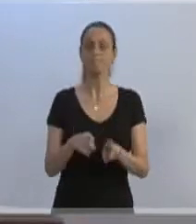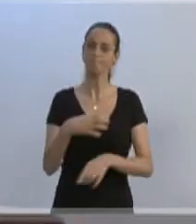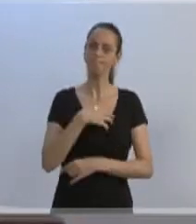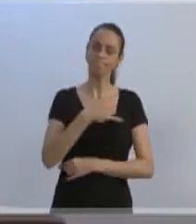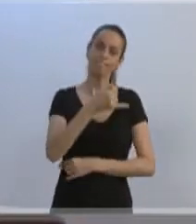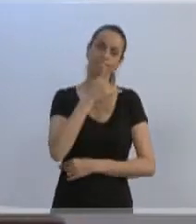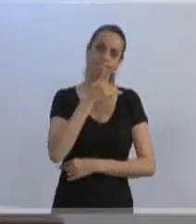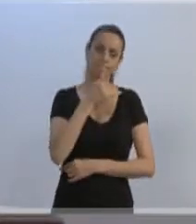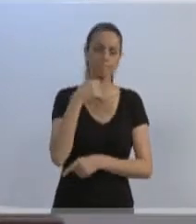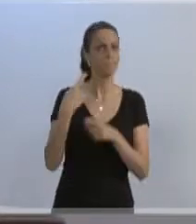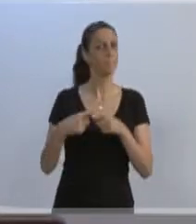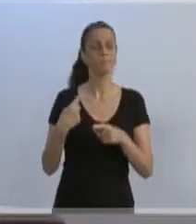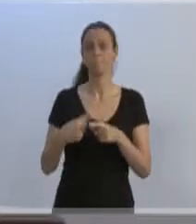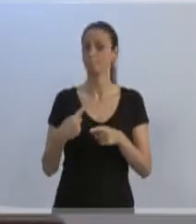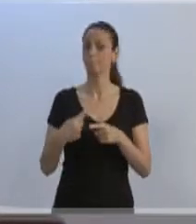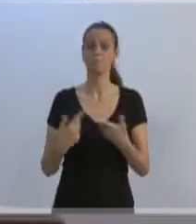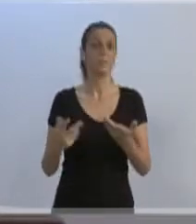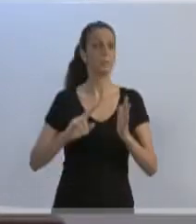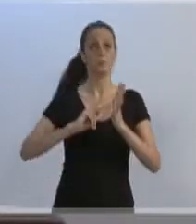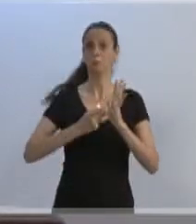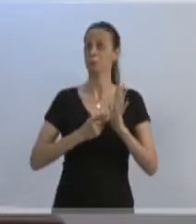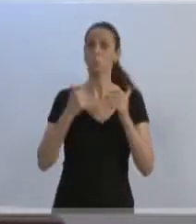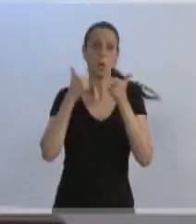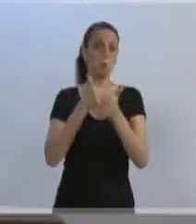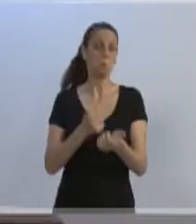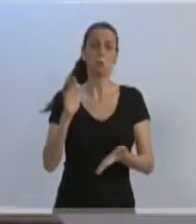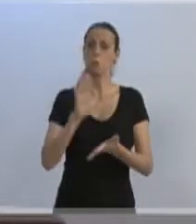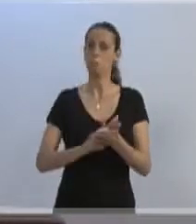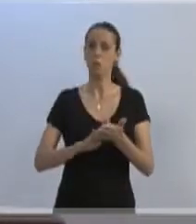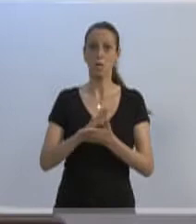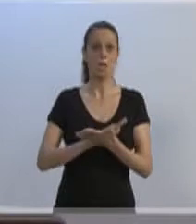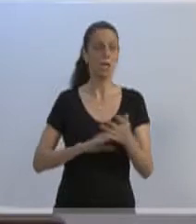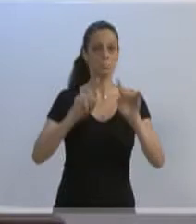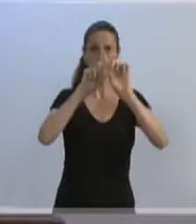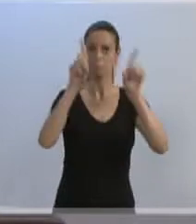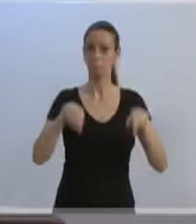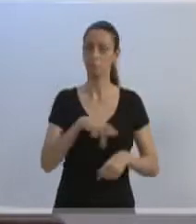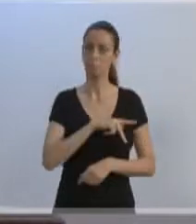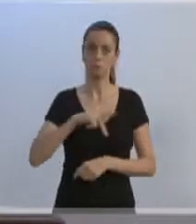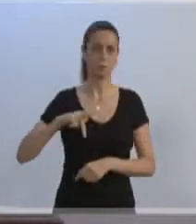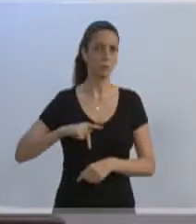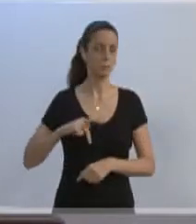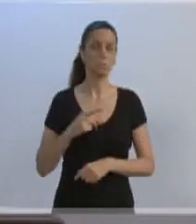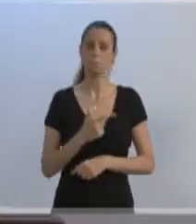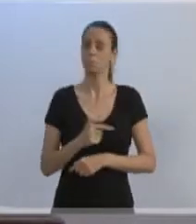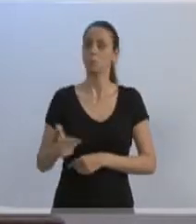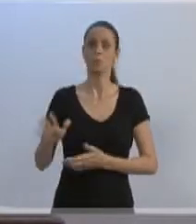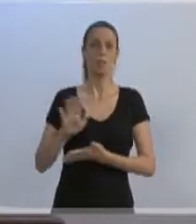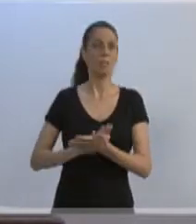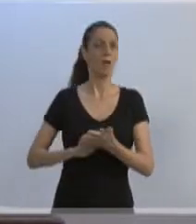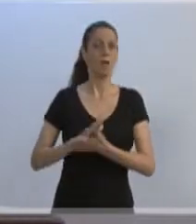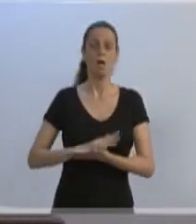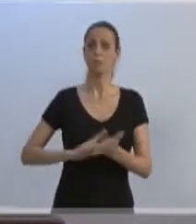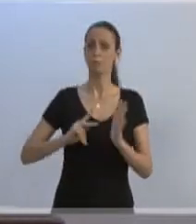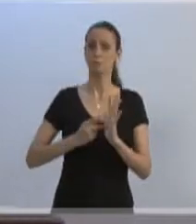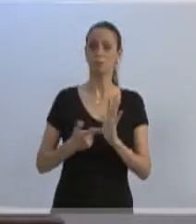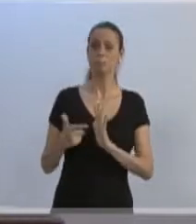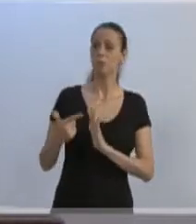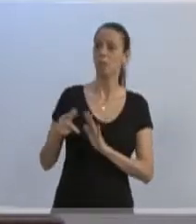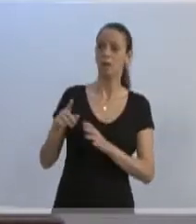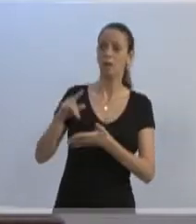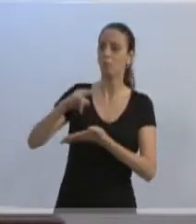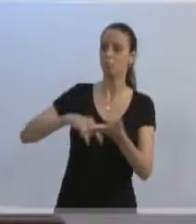não está sendo acompanhado pela o sindicato da categoria dos servidores públicos né não tinha um a princípio um parecer